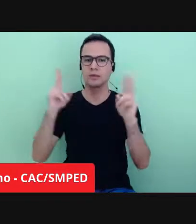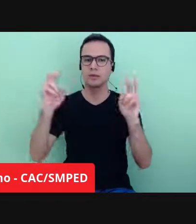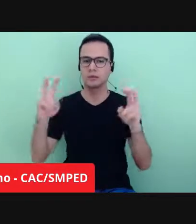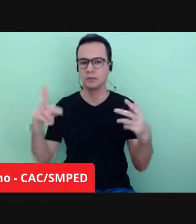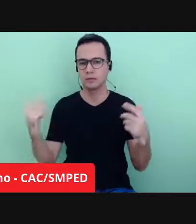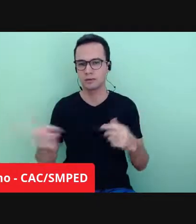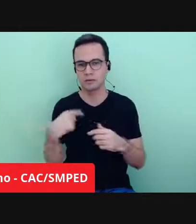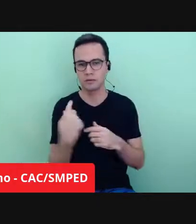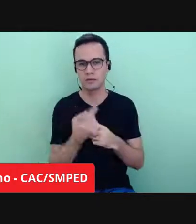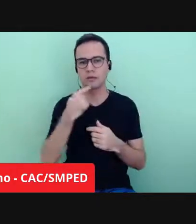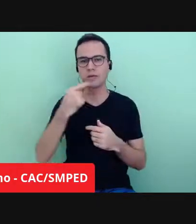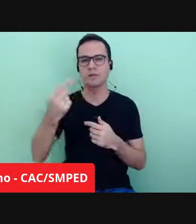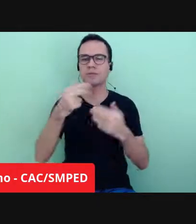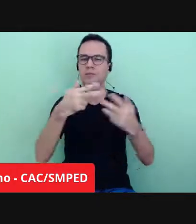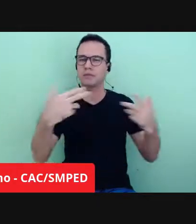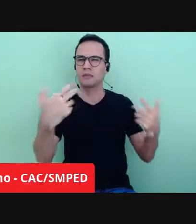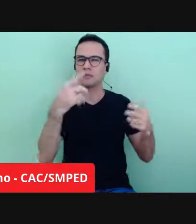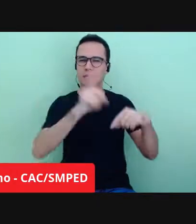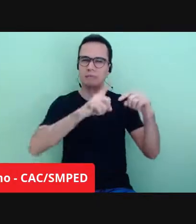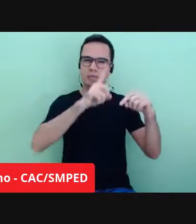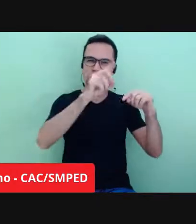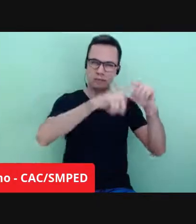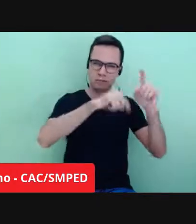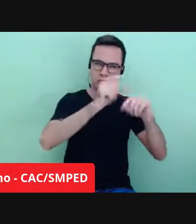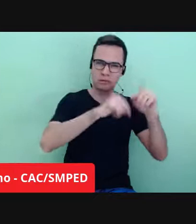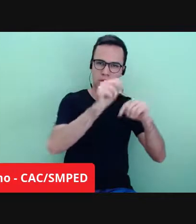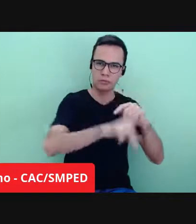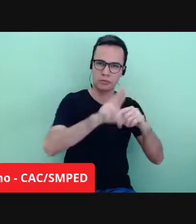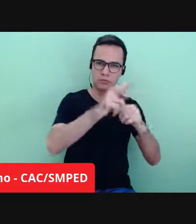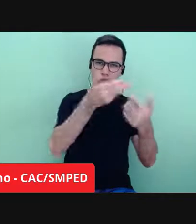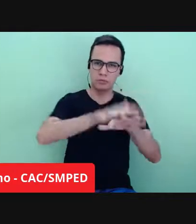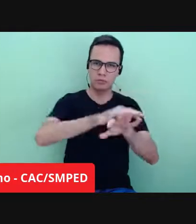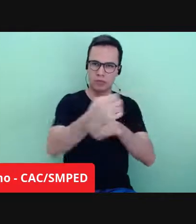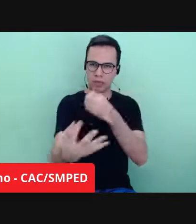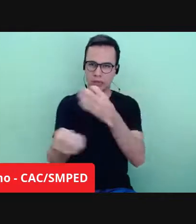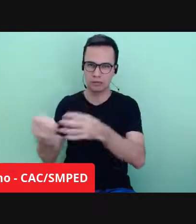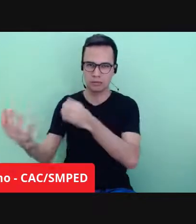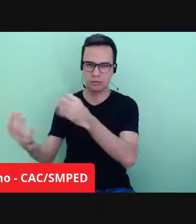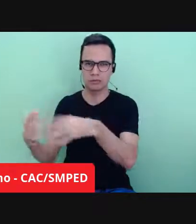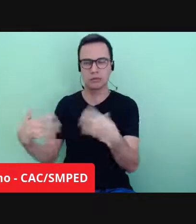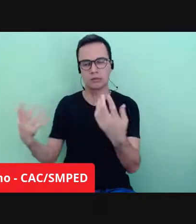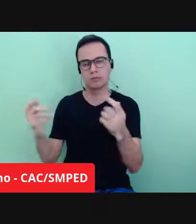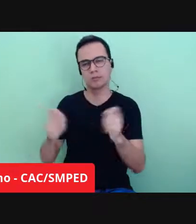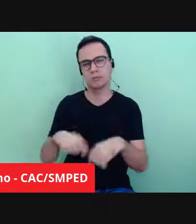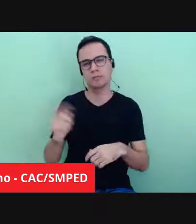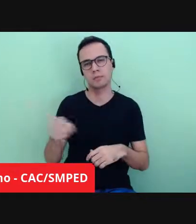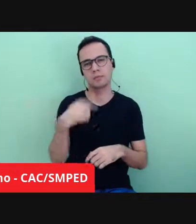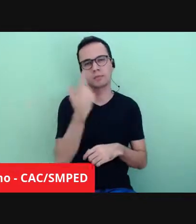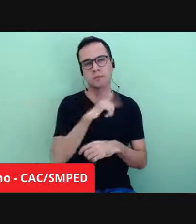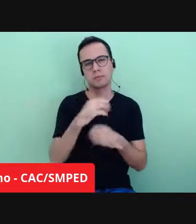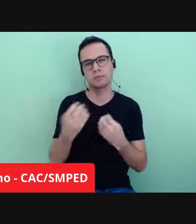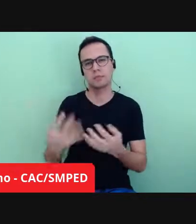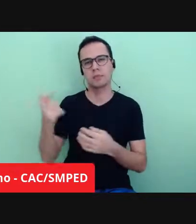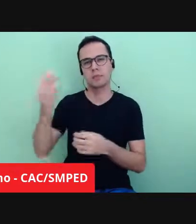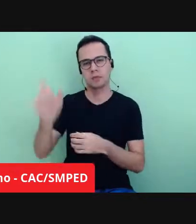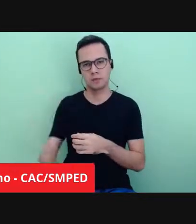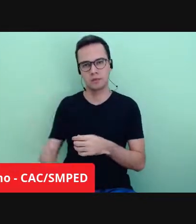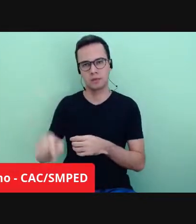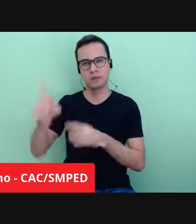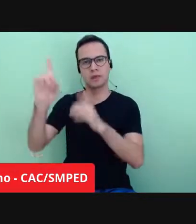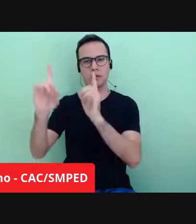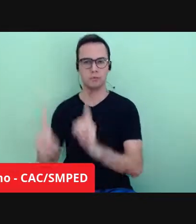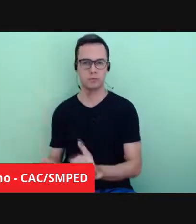mais recursos de acessibilidade a gente fornecer, mais condições a gente está dando para que as pessoas